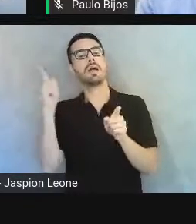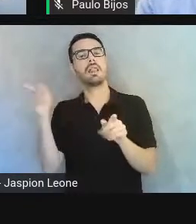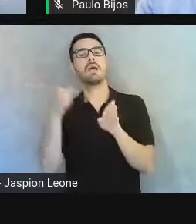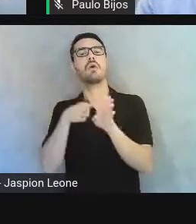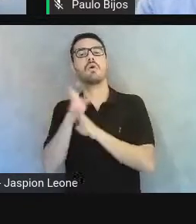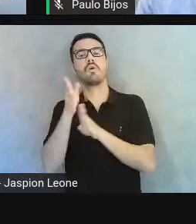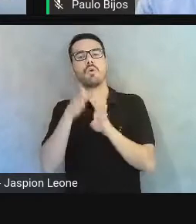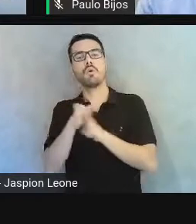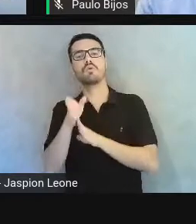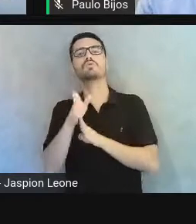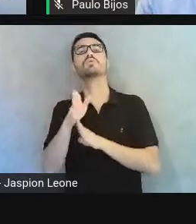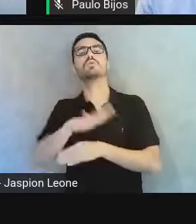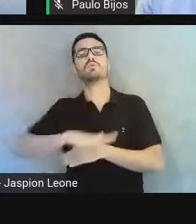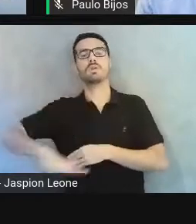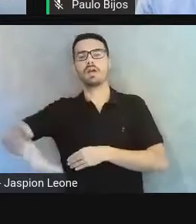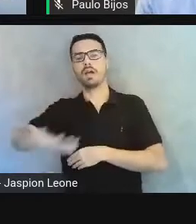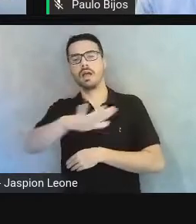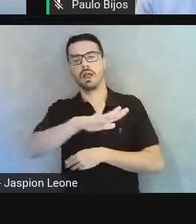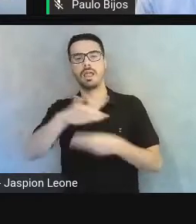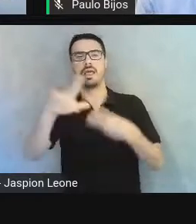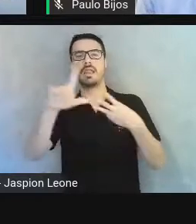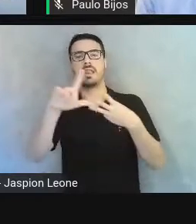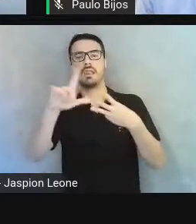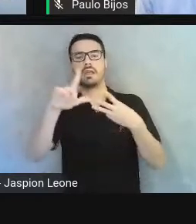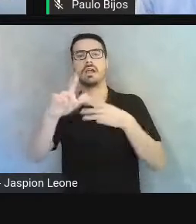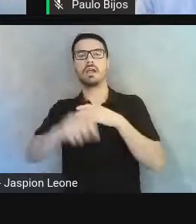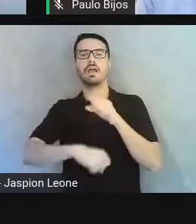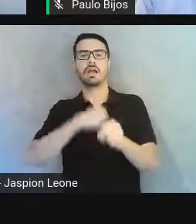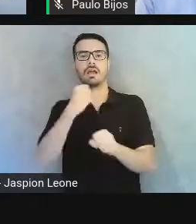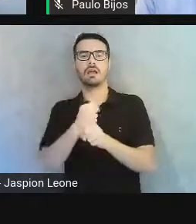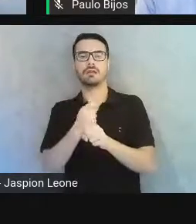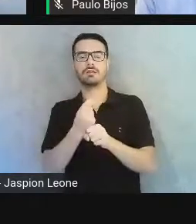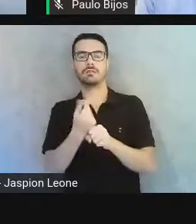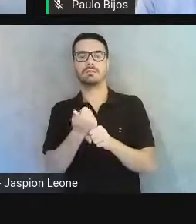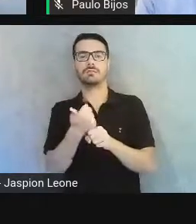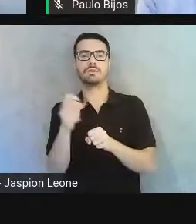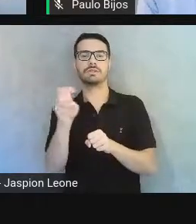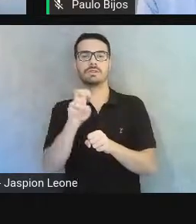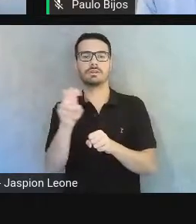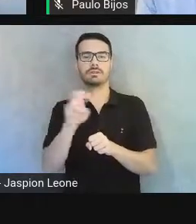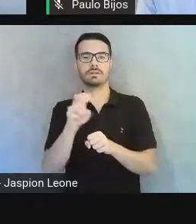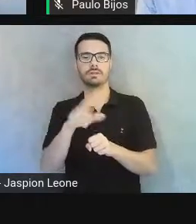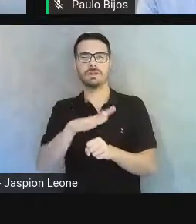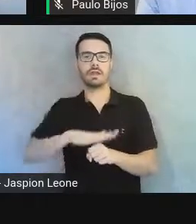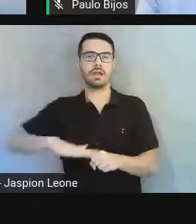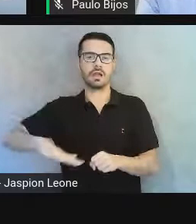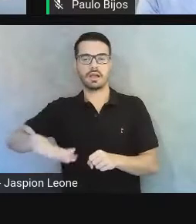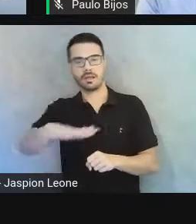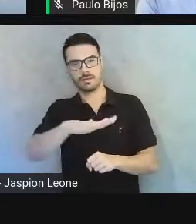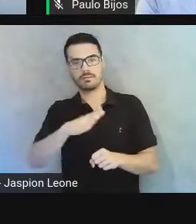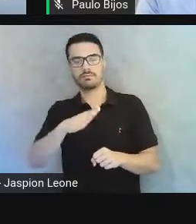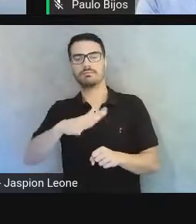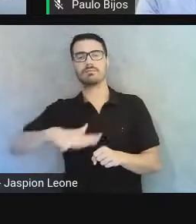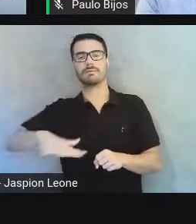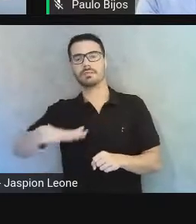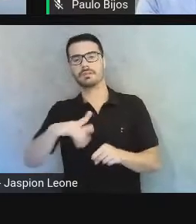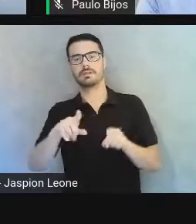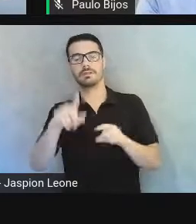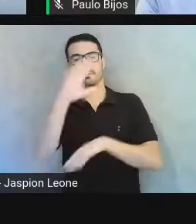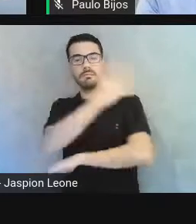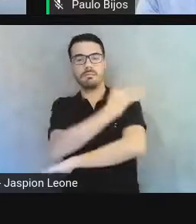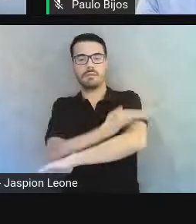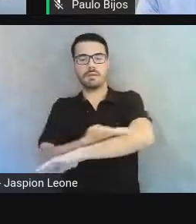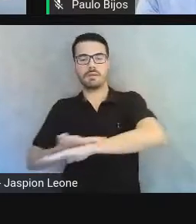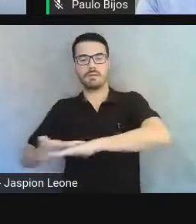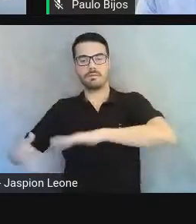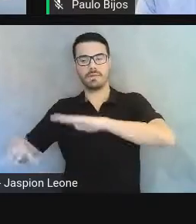legislativa da Câmara dos Deputados desde 2015, na área de meio ambiente e direito ambiental, organização